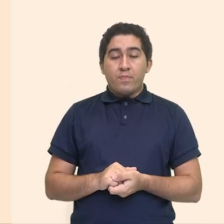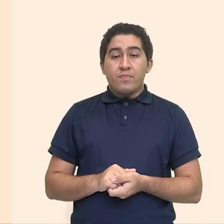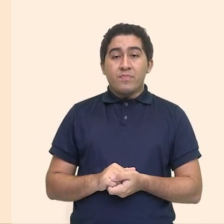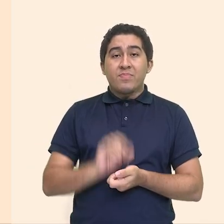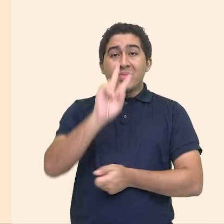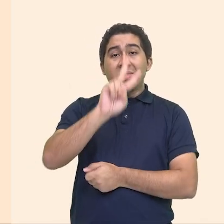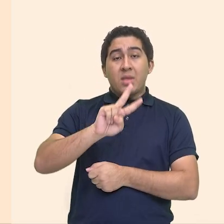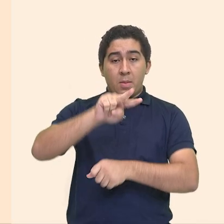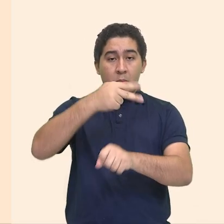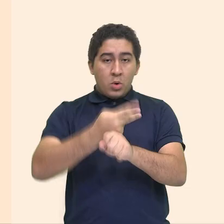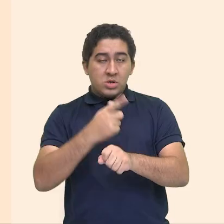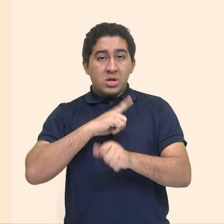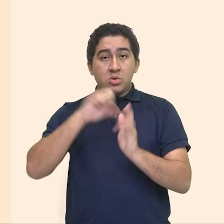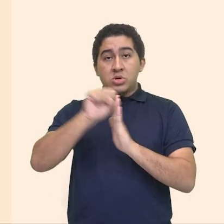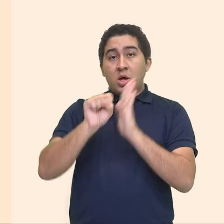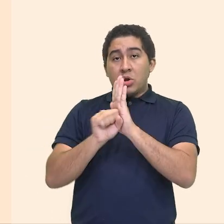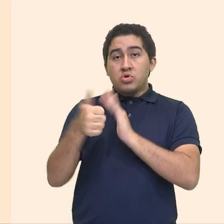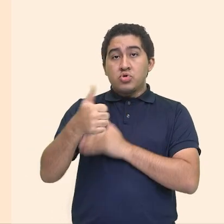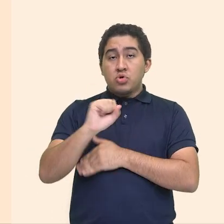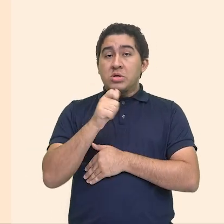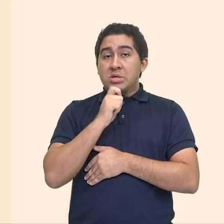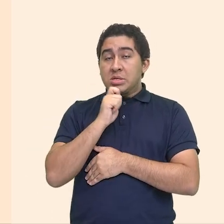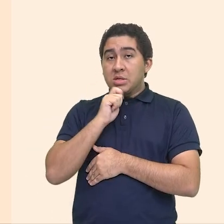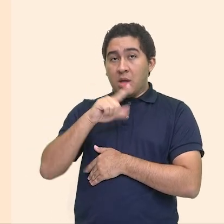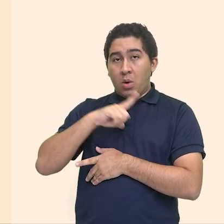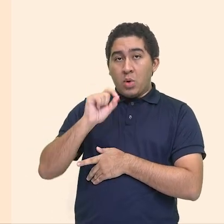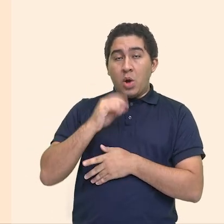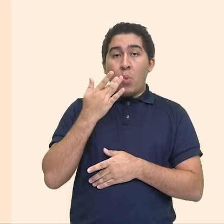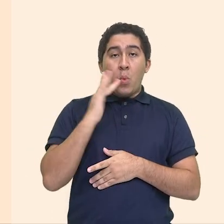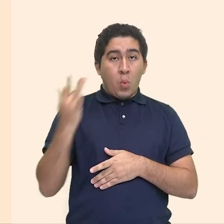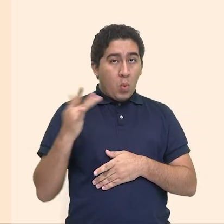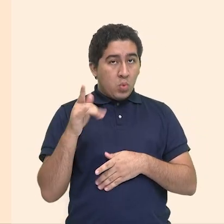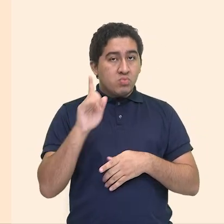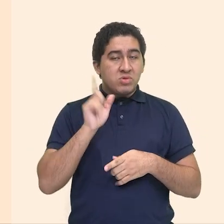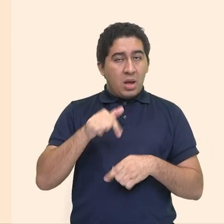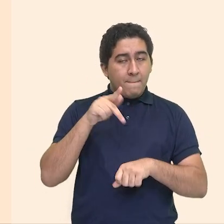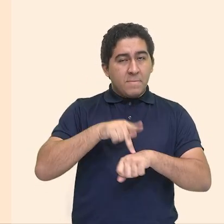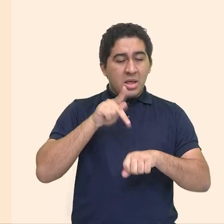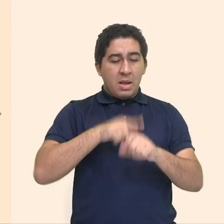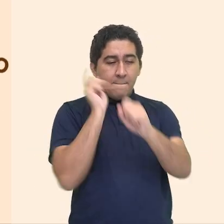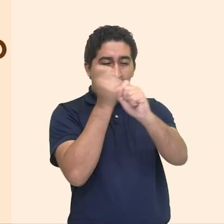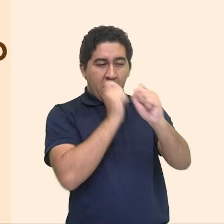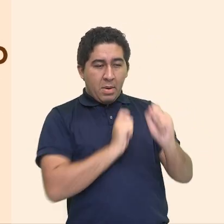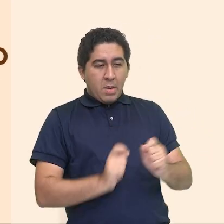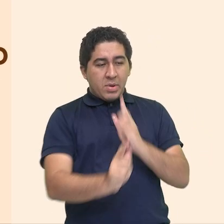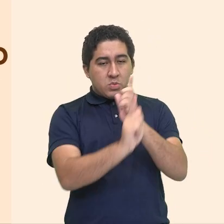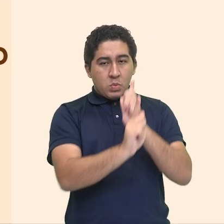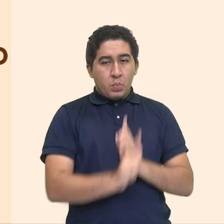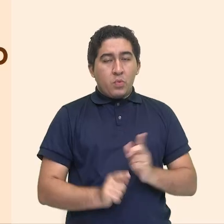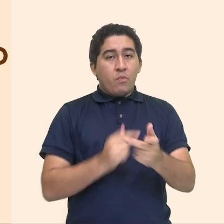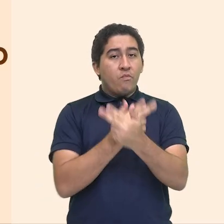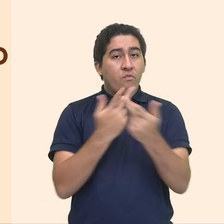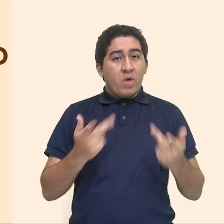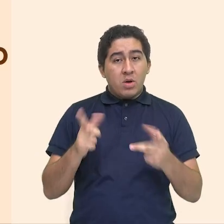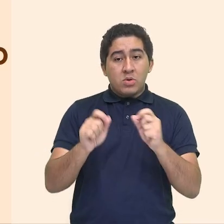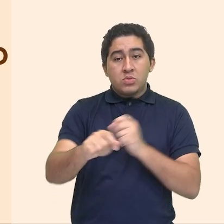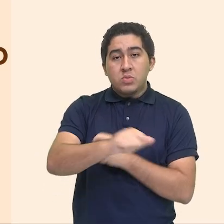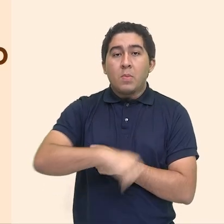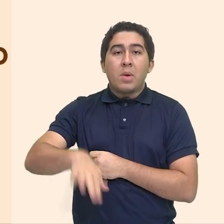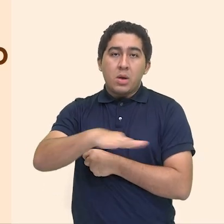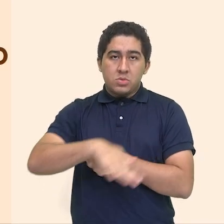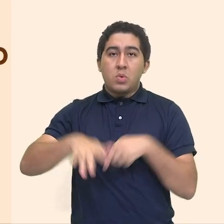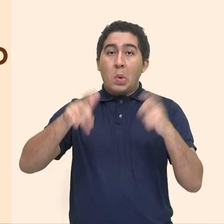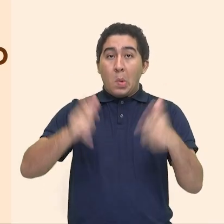E no século XVIII a gente também tem o ciclo do ouro, da mineração, onde são descobertas, por assim dizer, minas ali